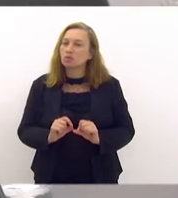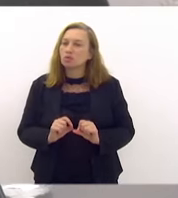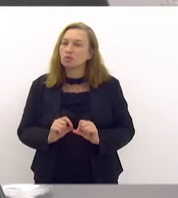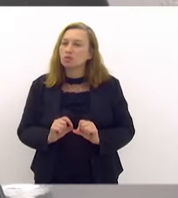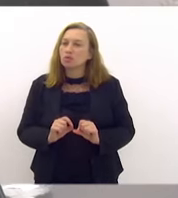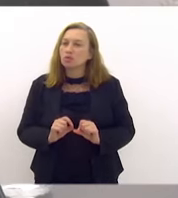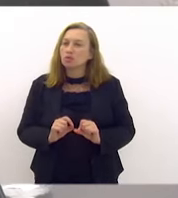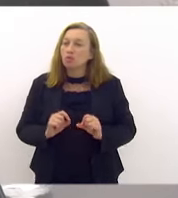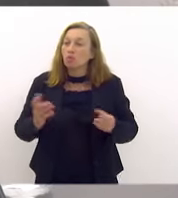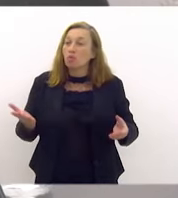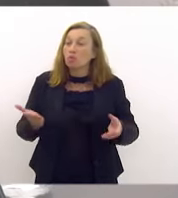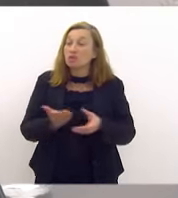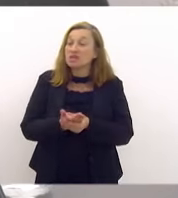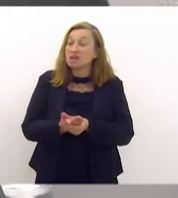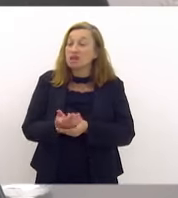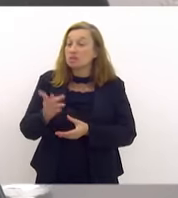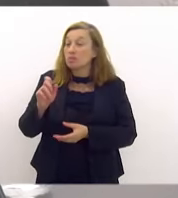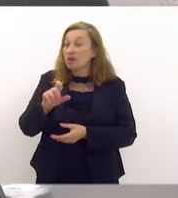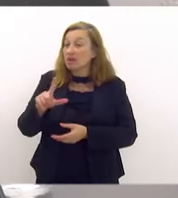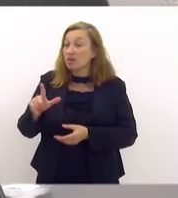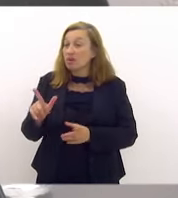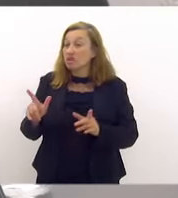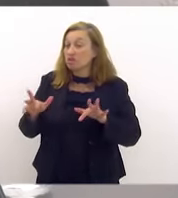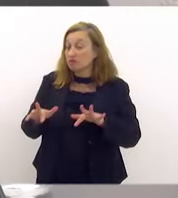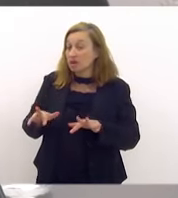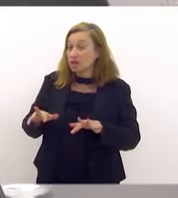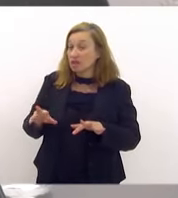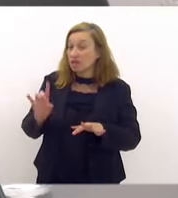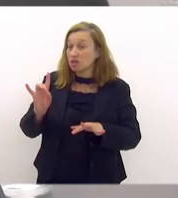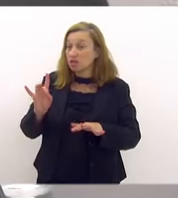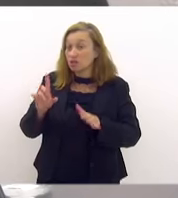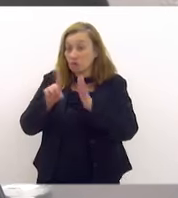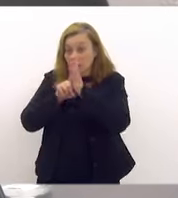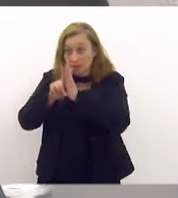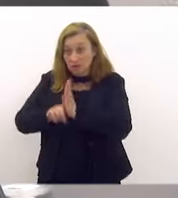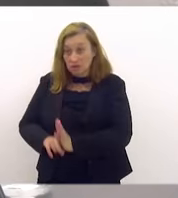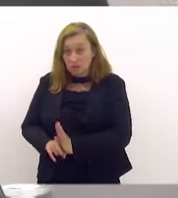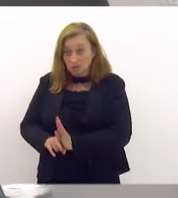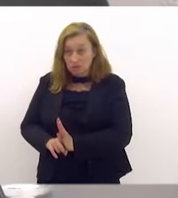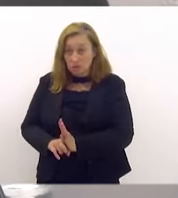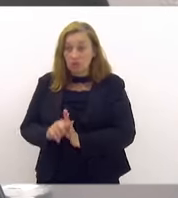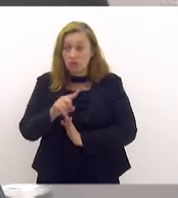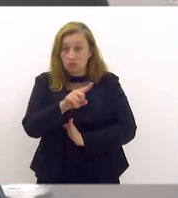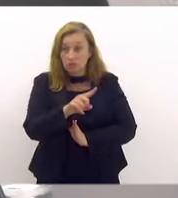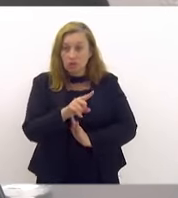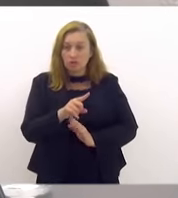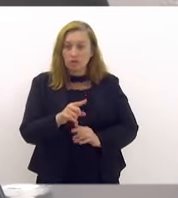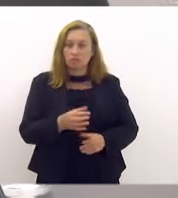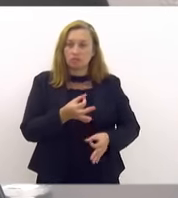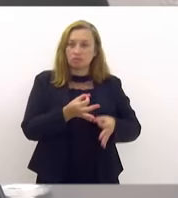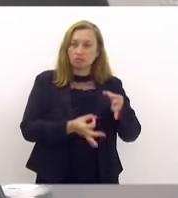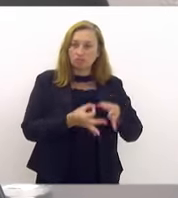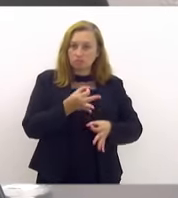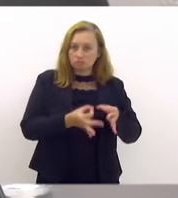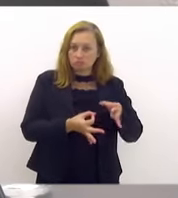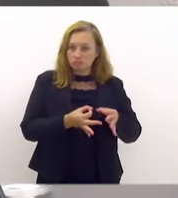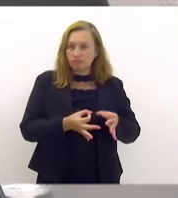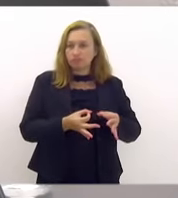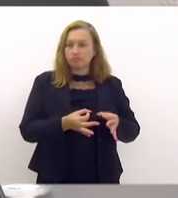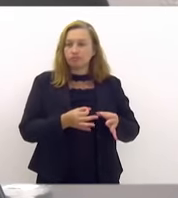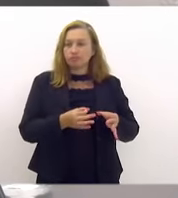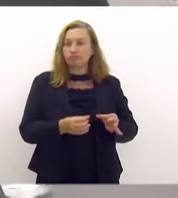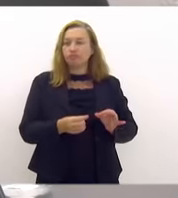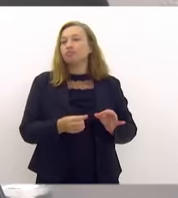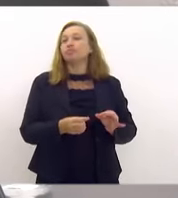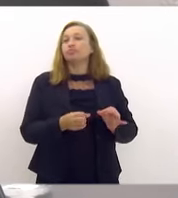diferente do processo penal lá na quando se busca o juízo de condenação de o juízo de mérito na verdade né condenação ou